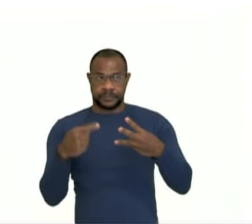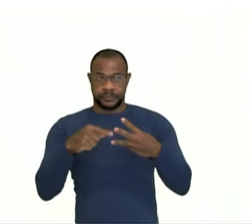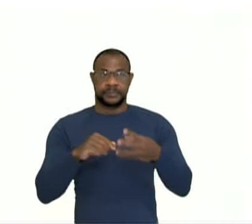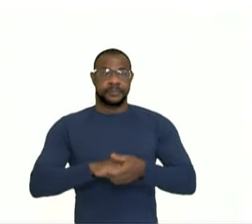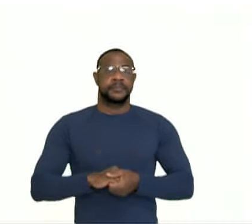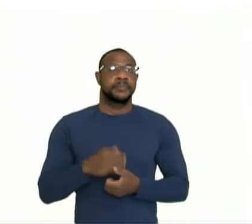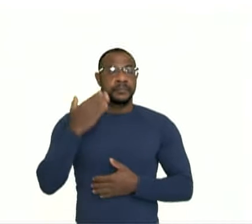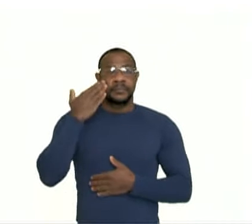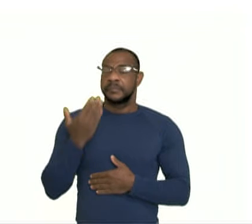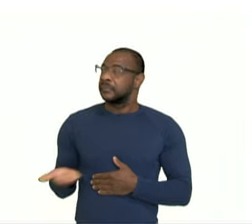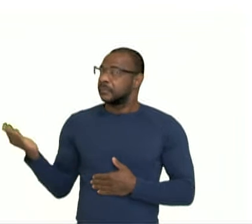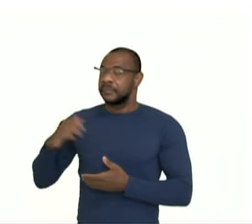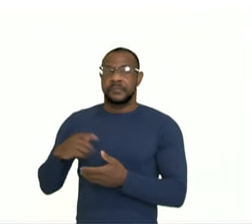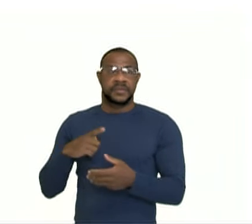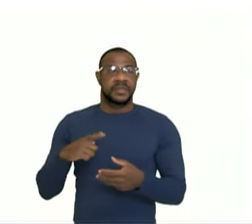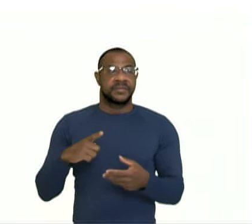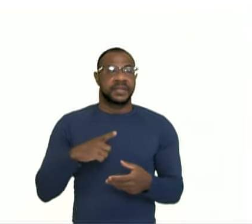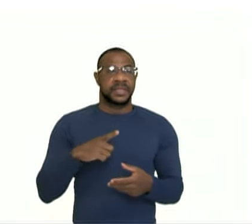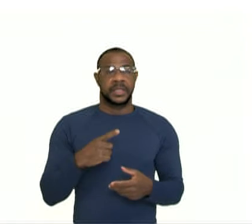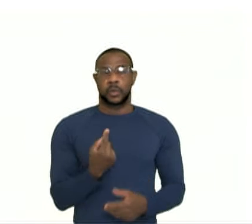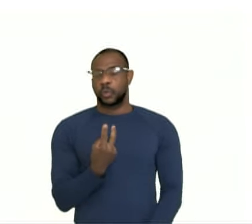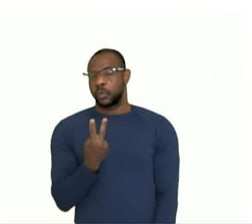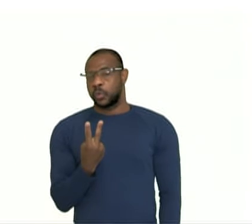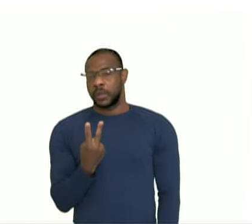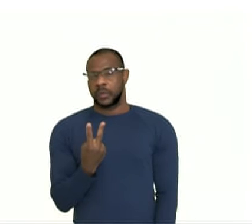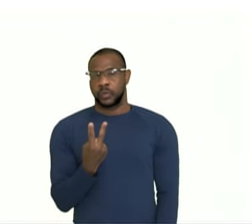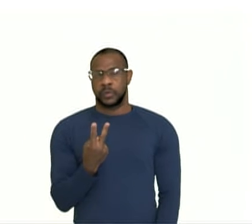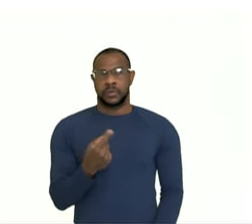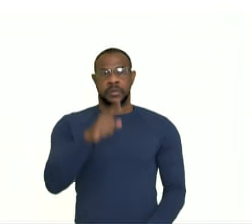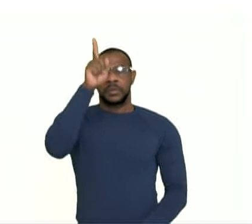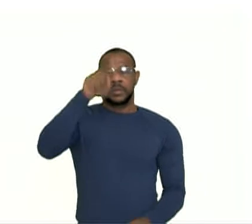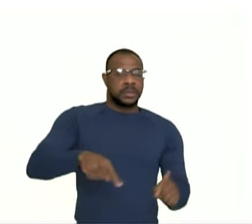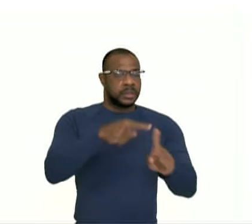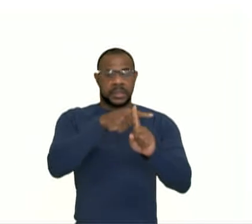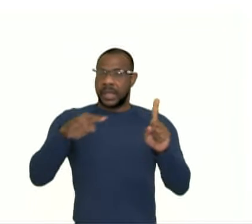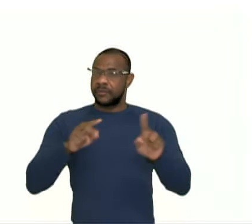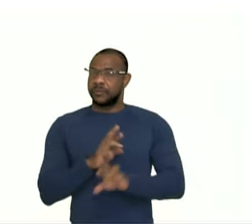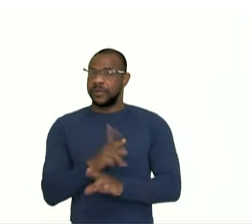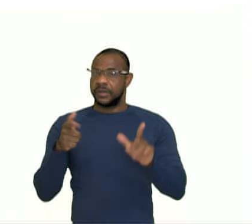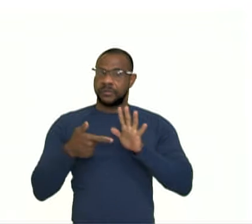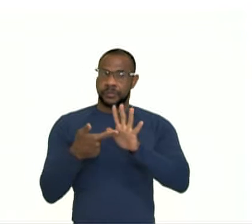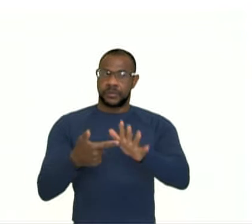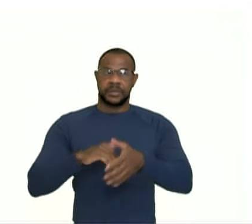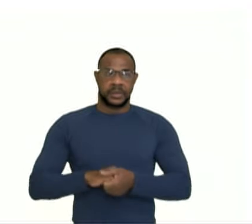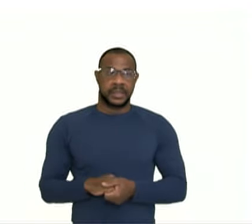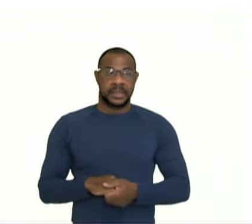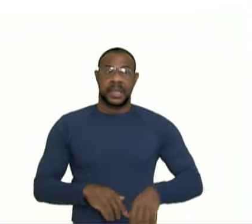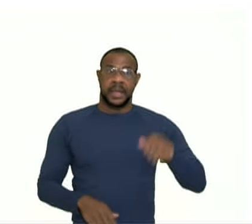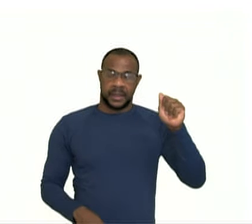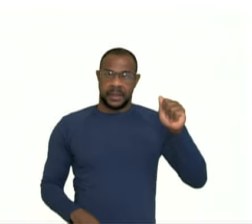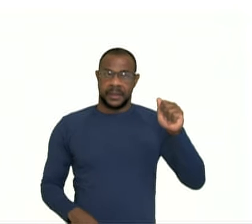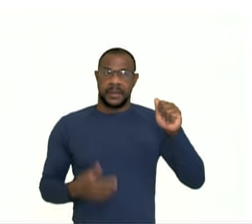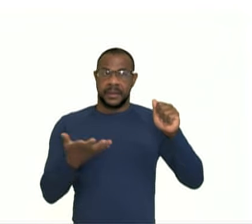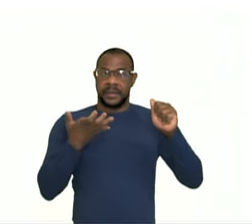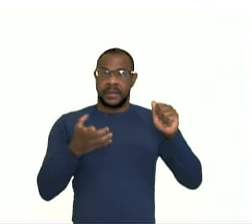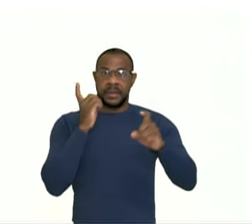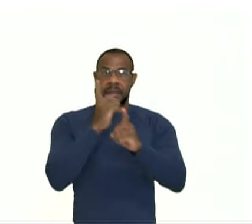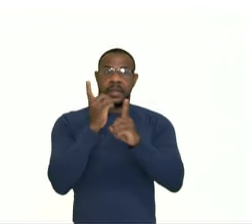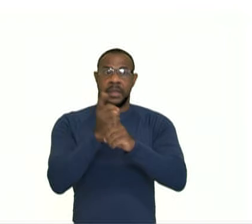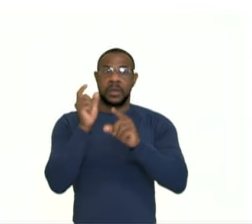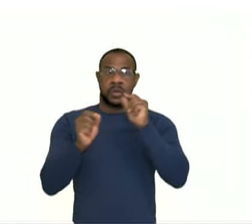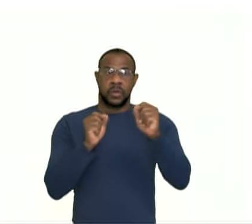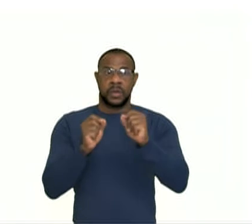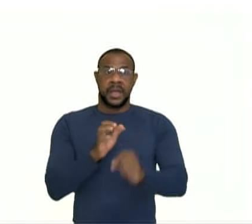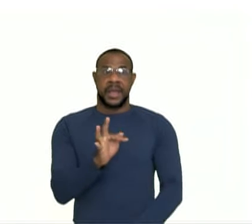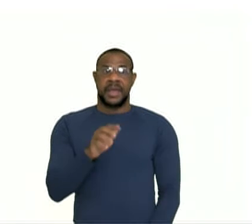seno. Então, eu vou ter dois gráficos diferentes para você fazer. Então, na letra A, eu quero que você faça